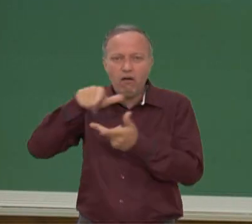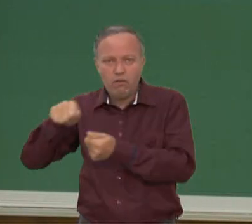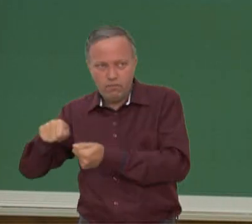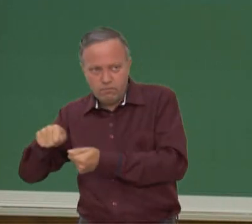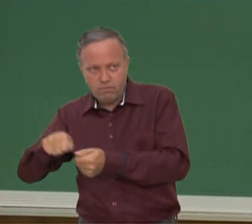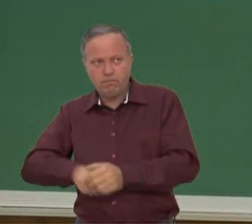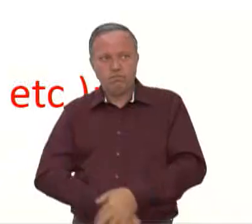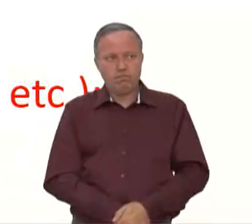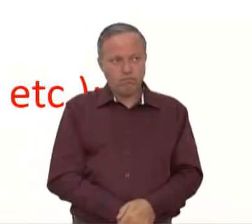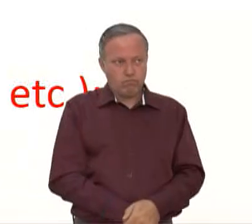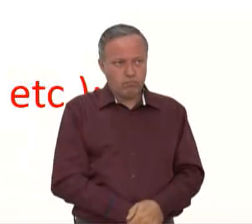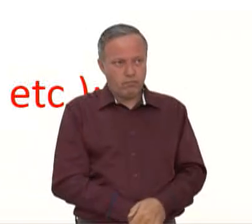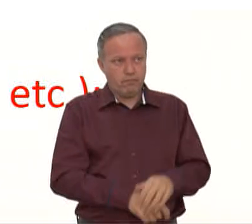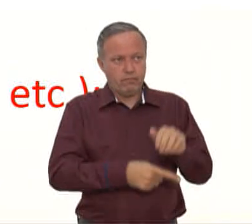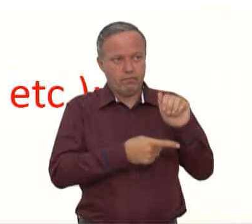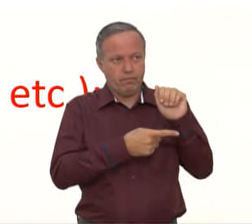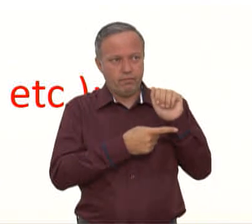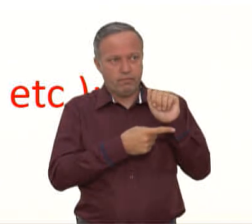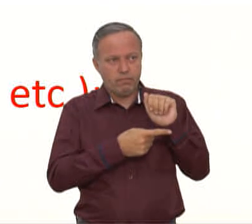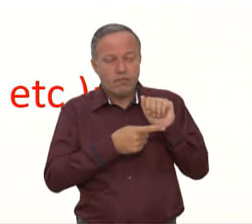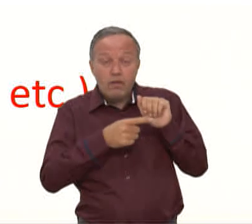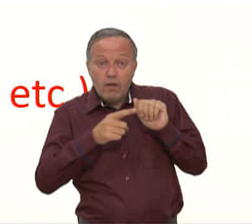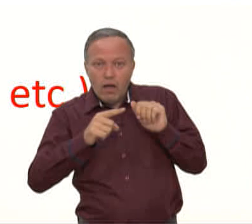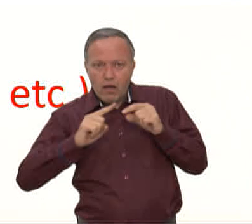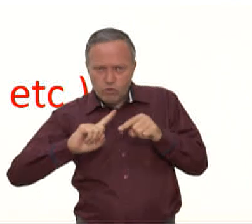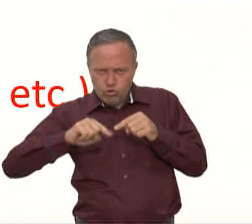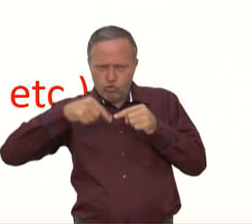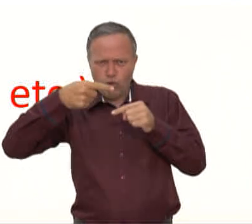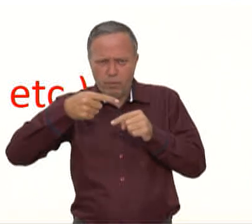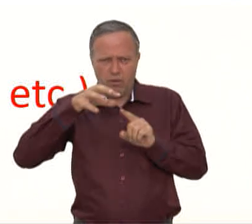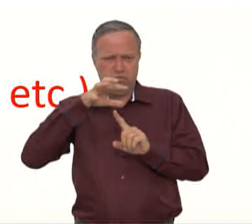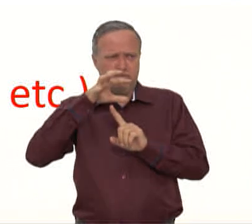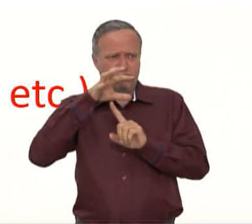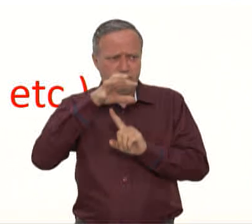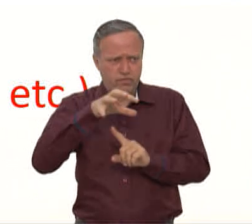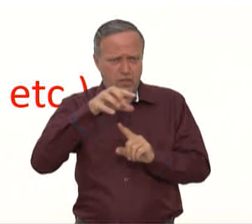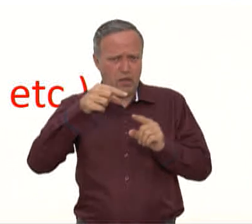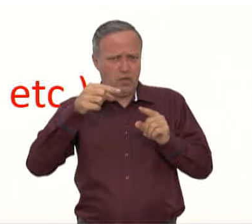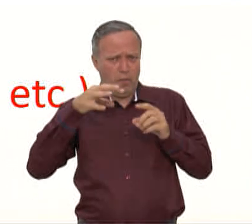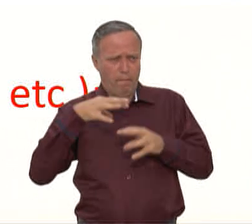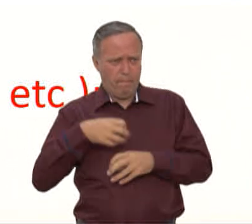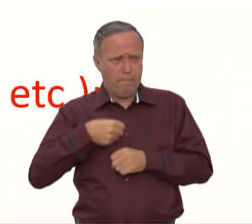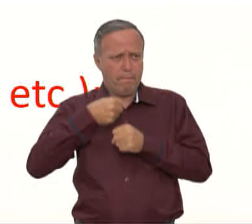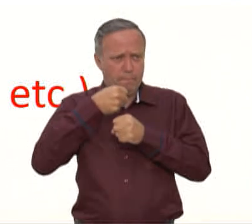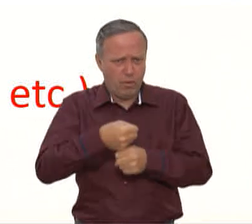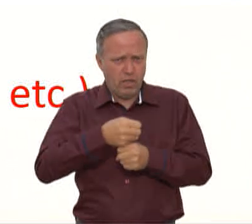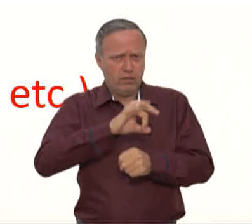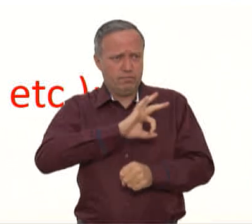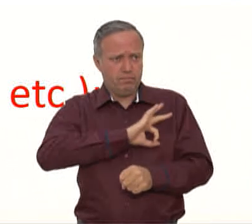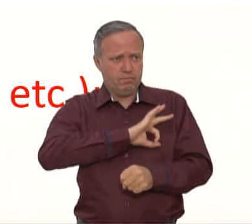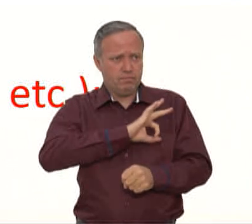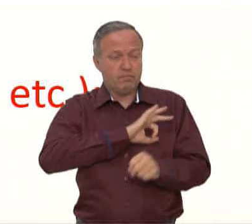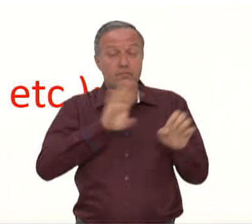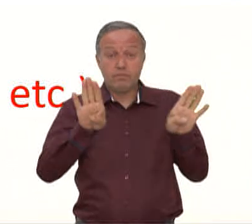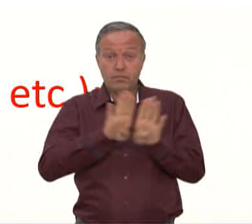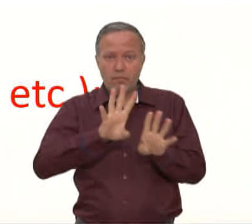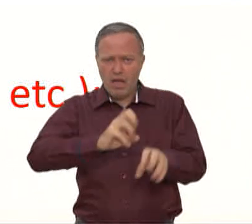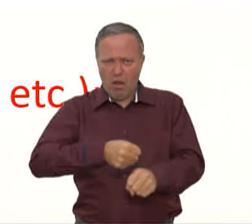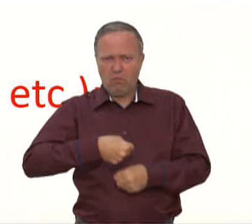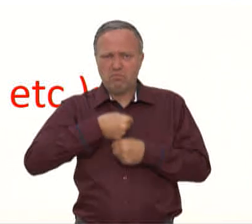colocou que os fatores é a soberania, o poder econômico e o poder militar, você está certo. Lembra que eu